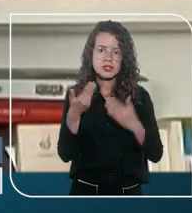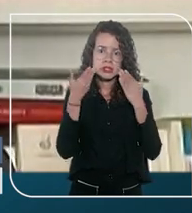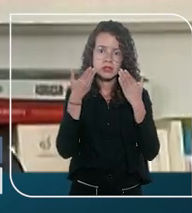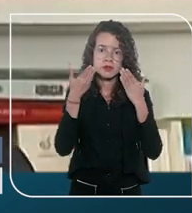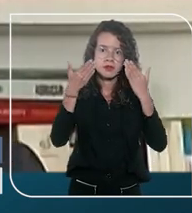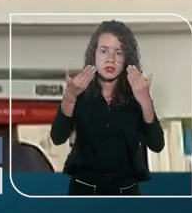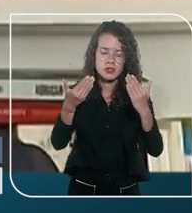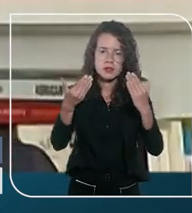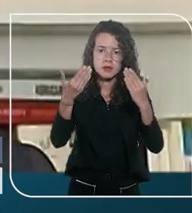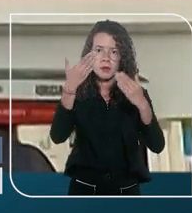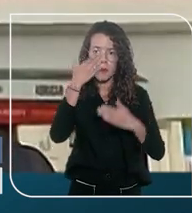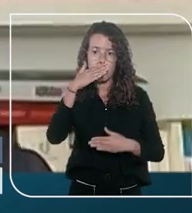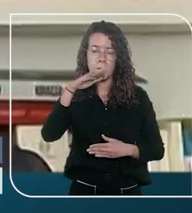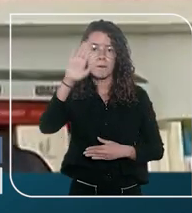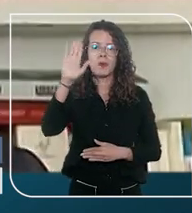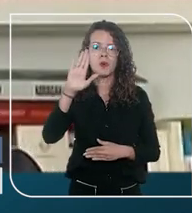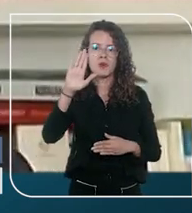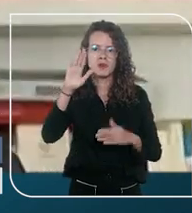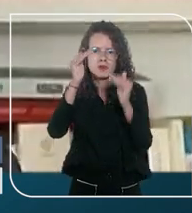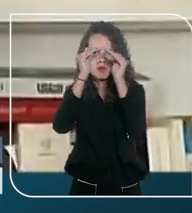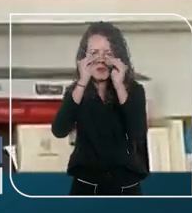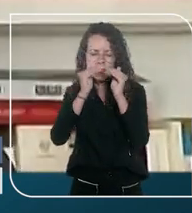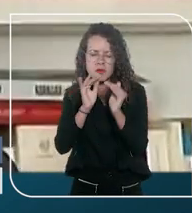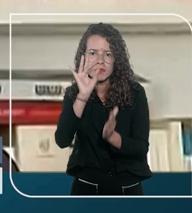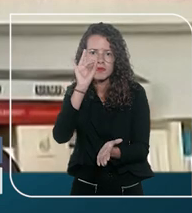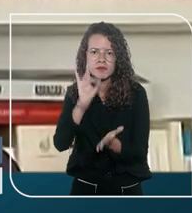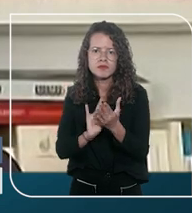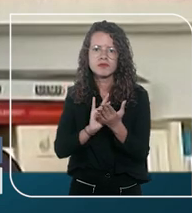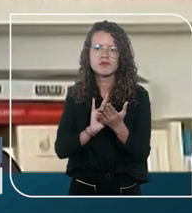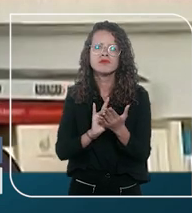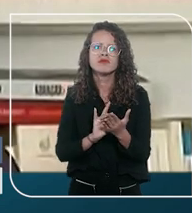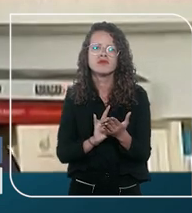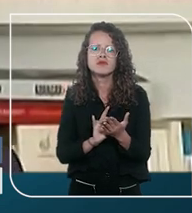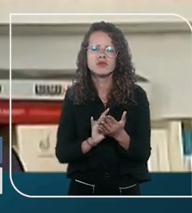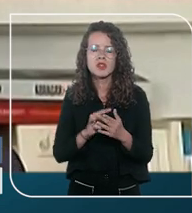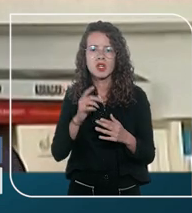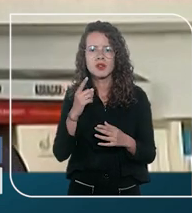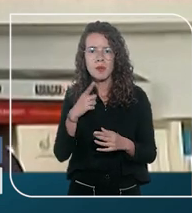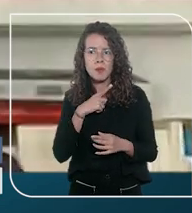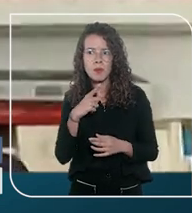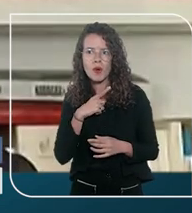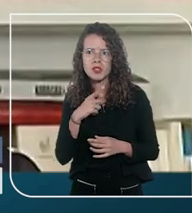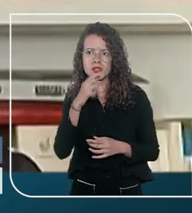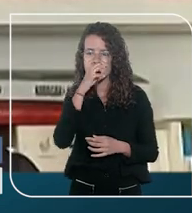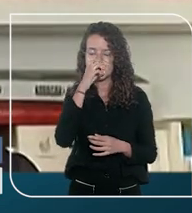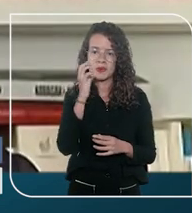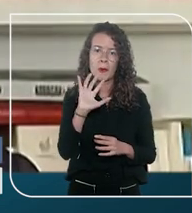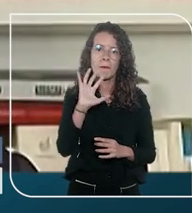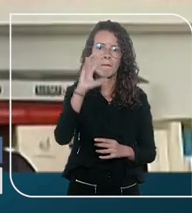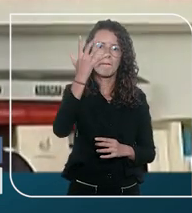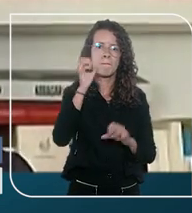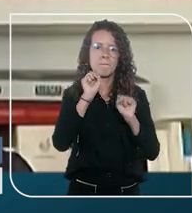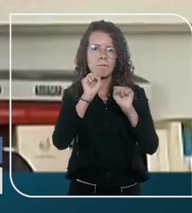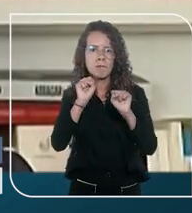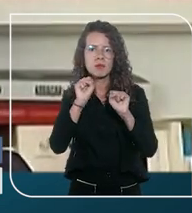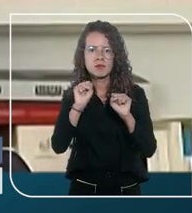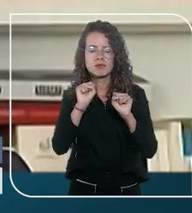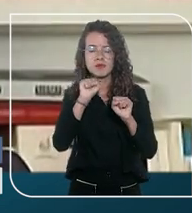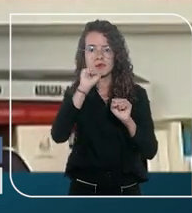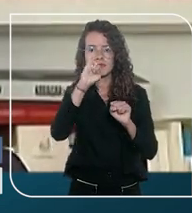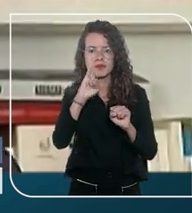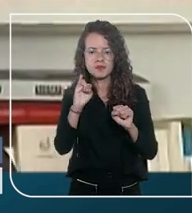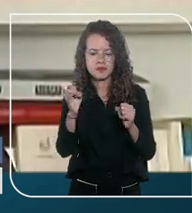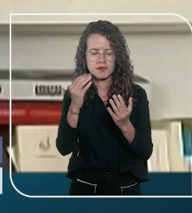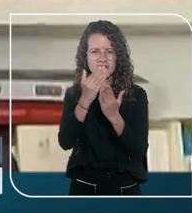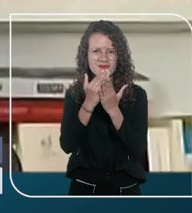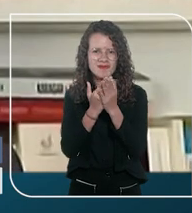da similitude fática, ela acaba sendo mitigada, né, quando a controvérsia dos embargos